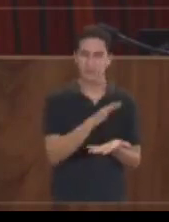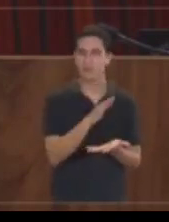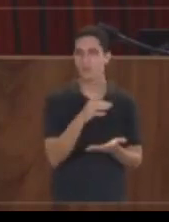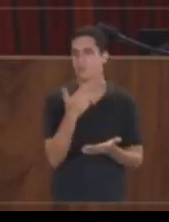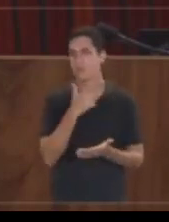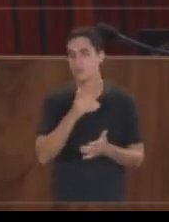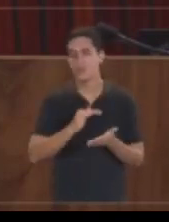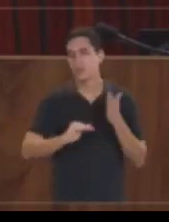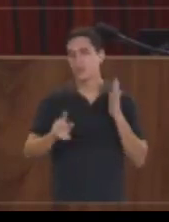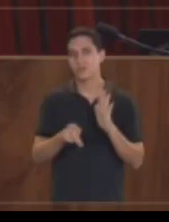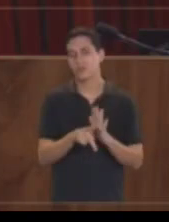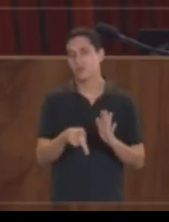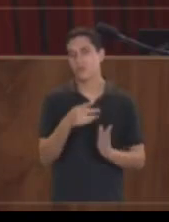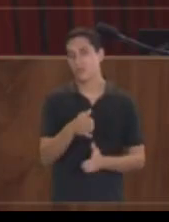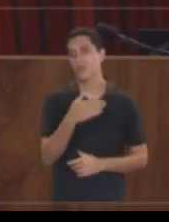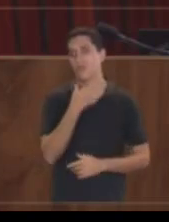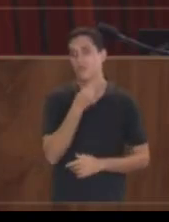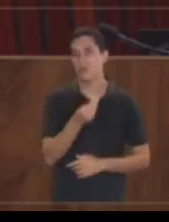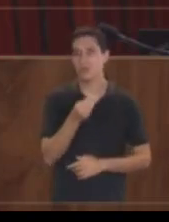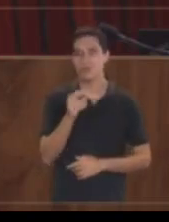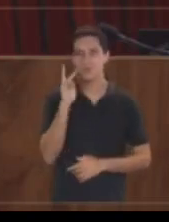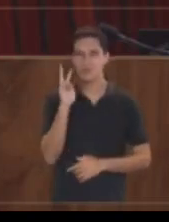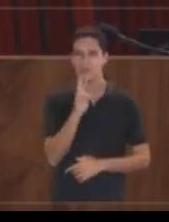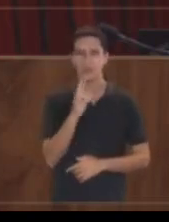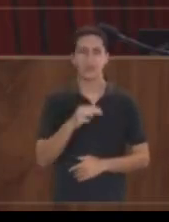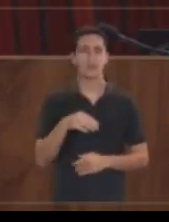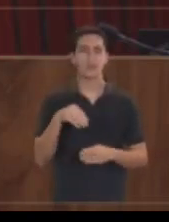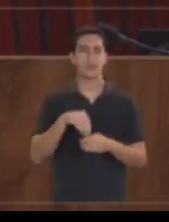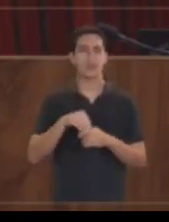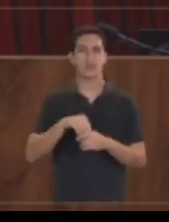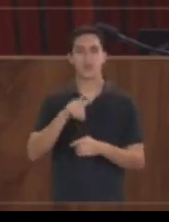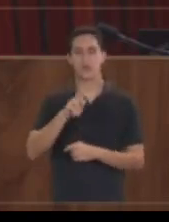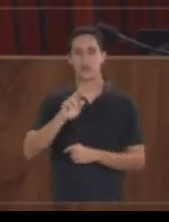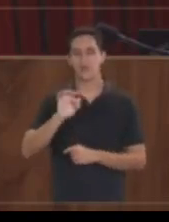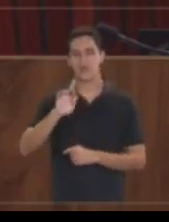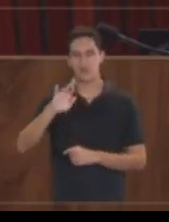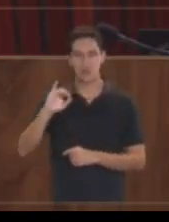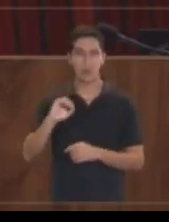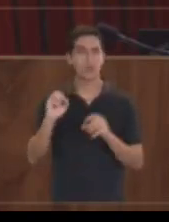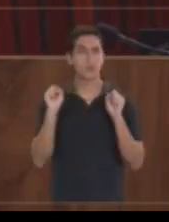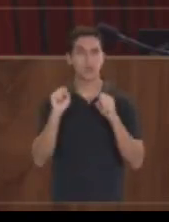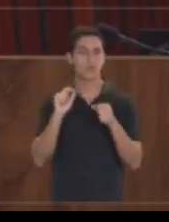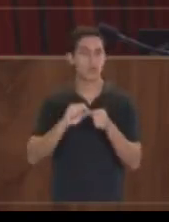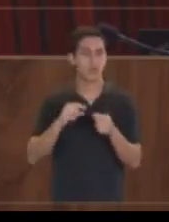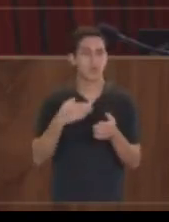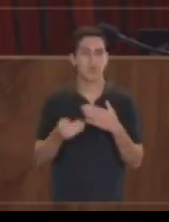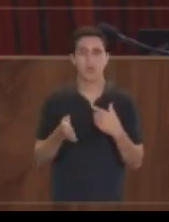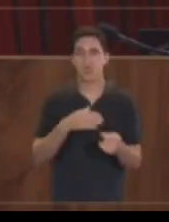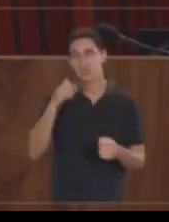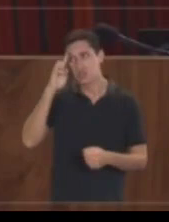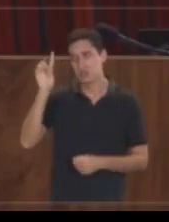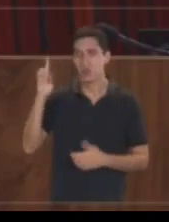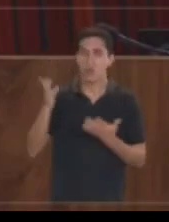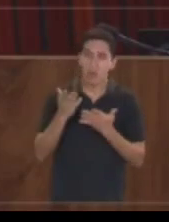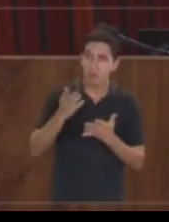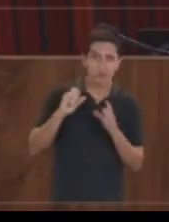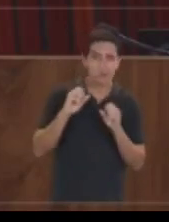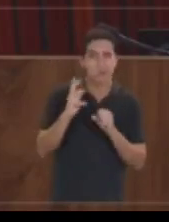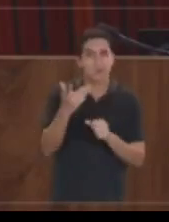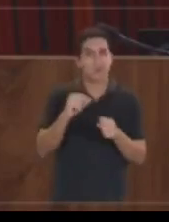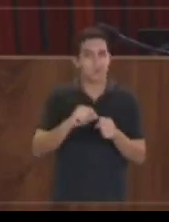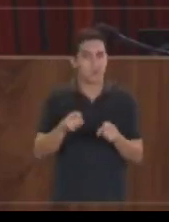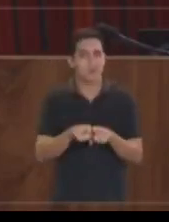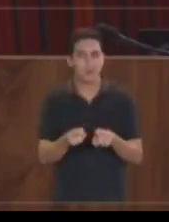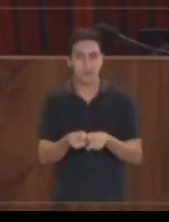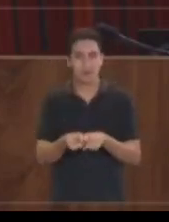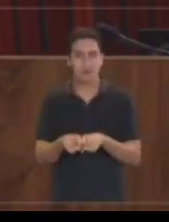a fraude, por se cuidar de material gráfico que pode ser produzido a qualquer tempo, inclusive depois de proposta